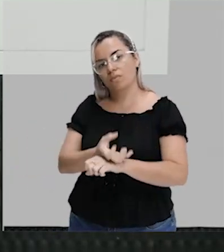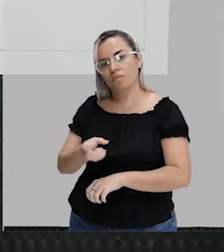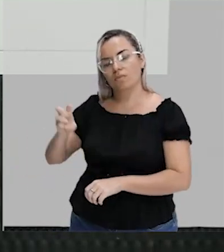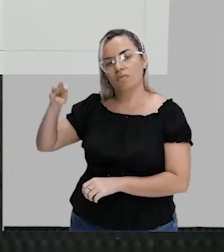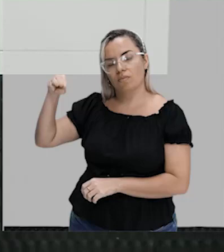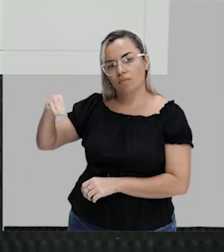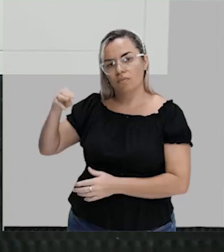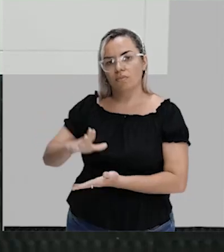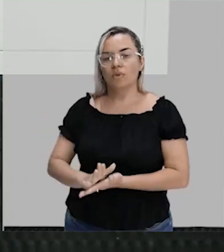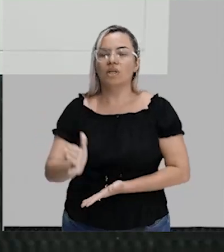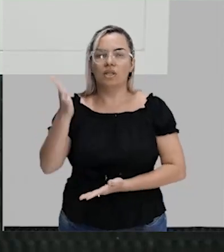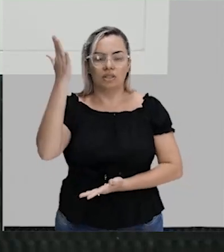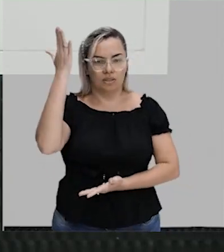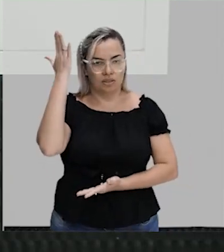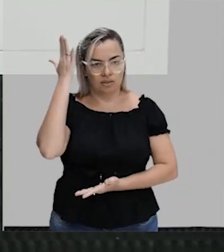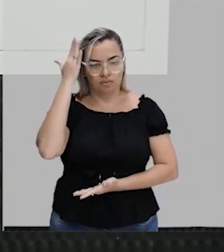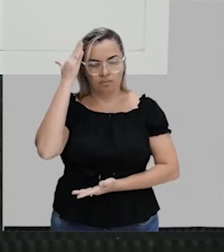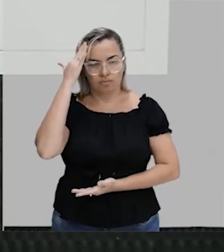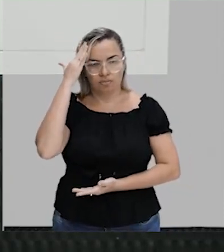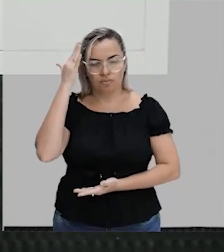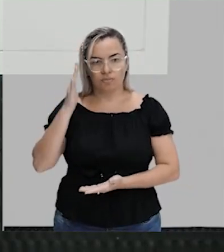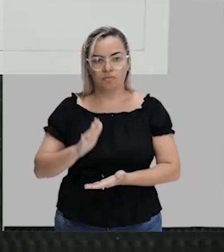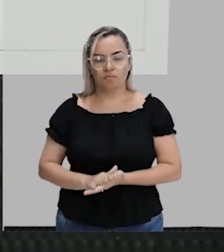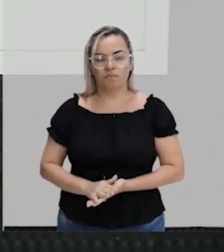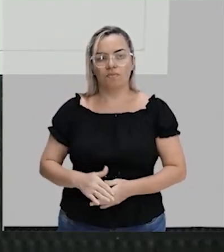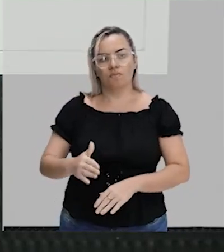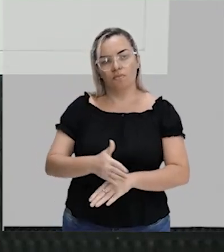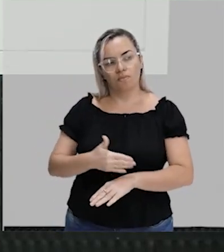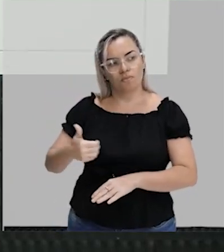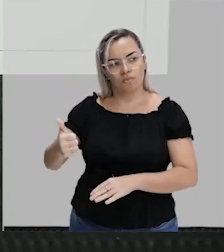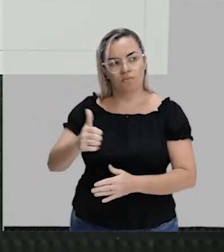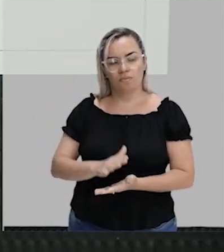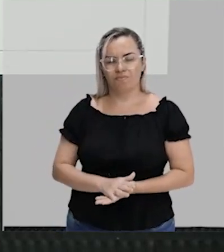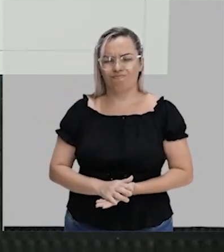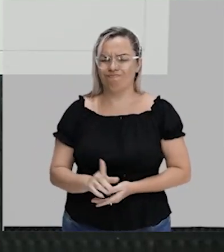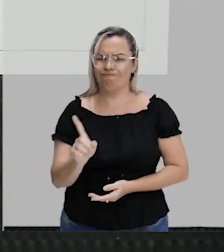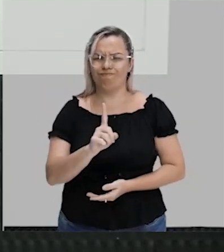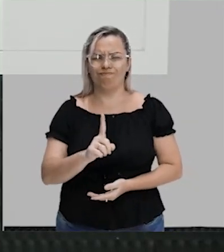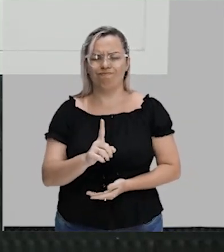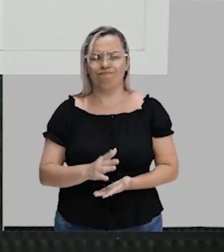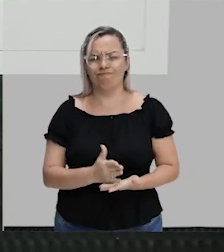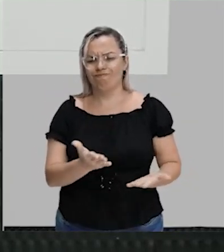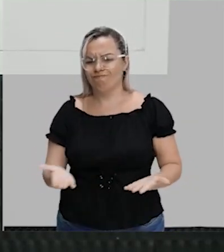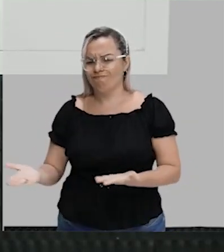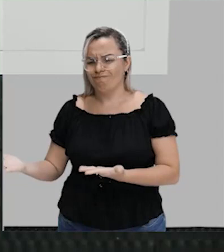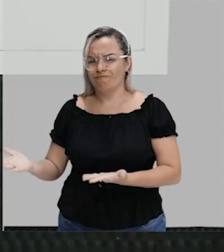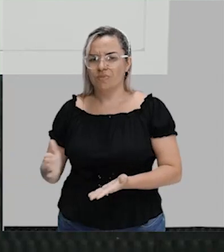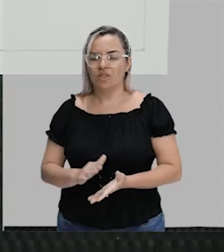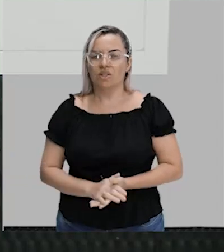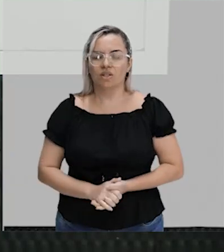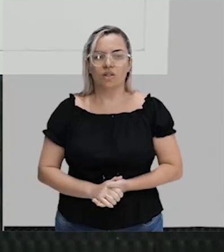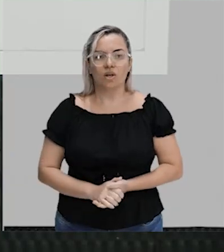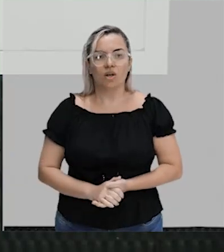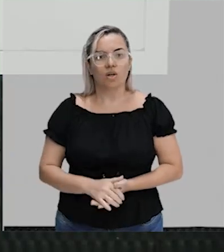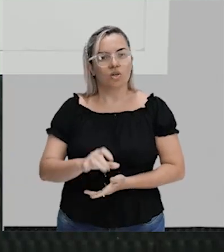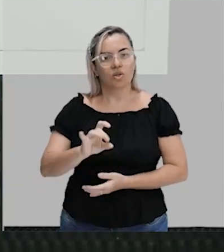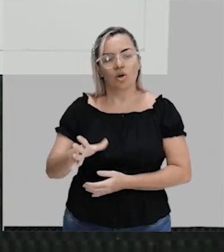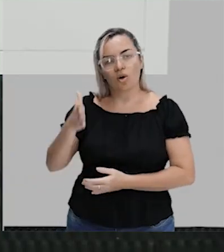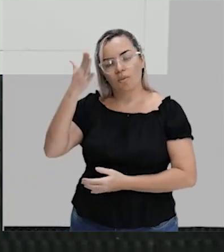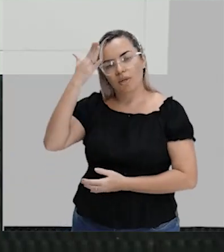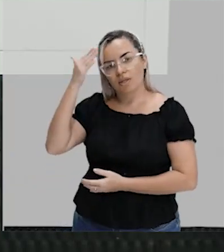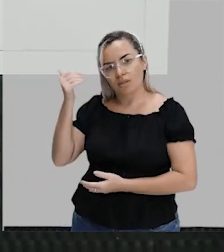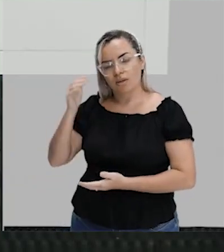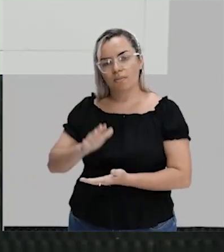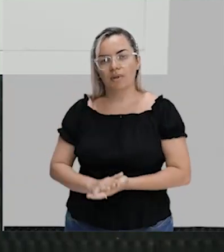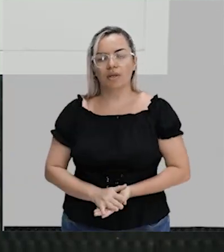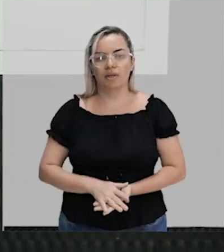para você entender melhor nem precisa mostrar isso aqui só você saber que as matrizes são